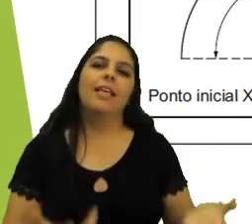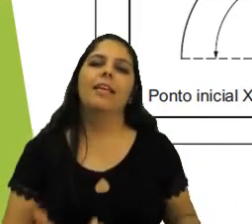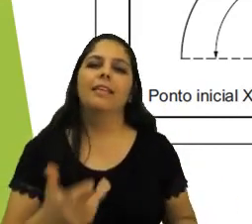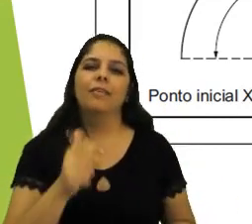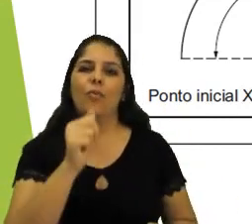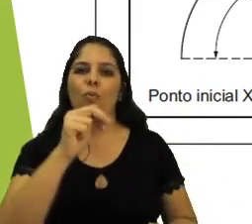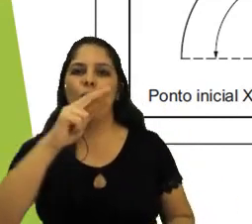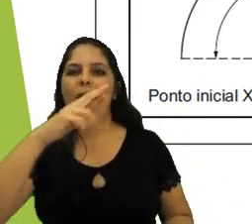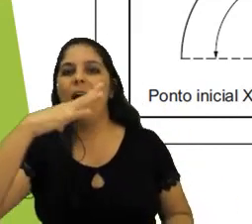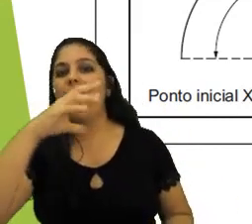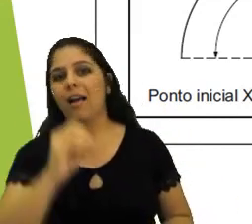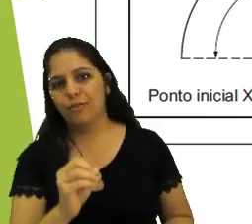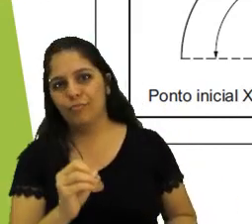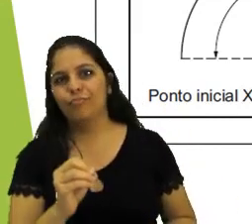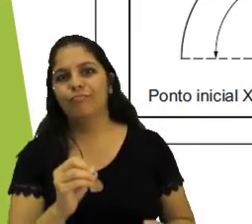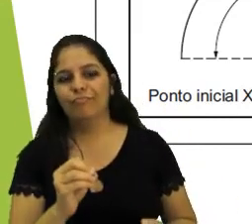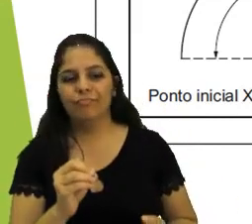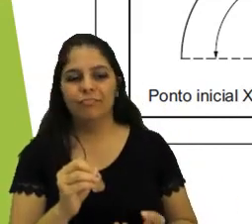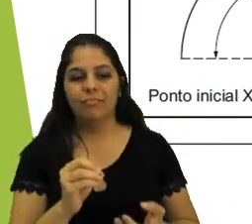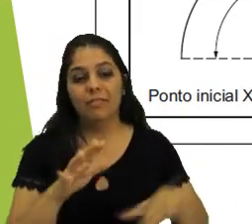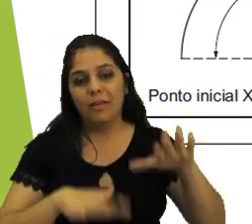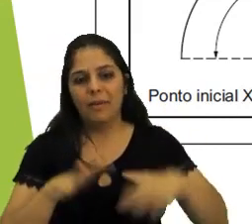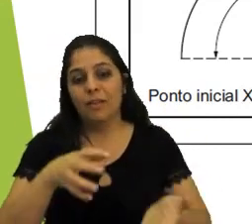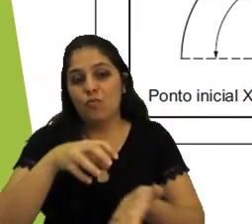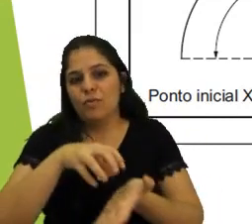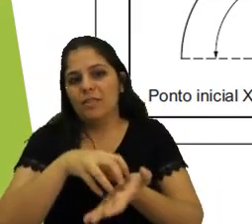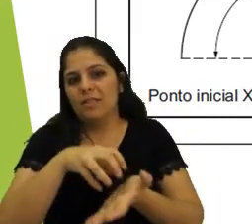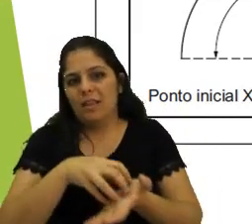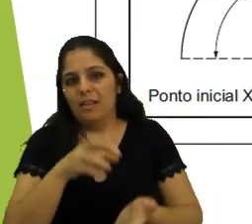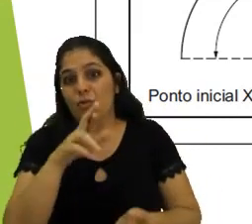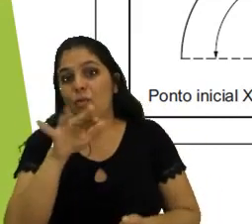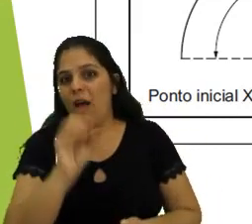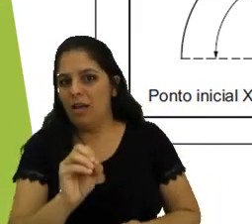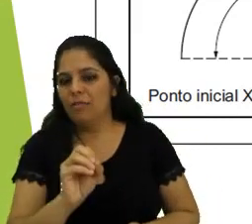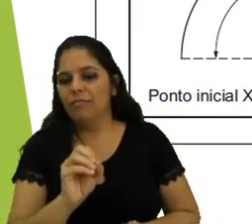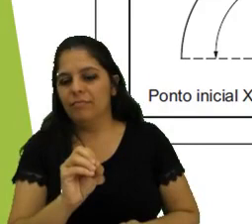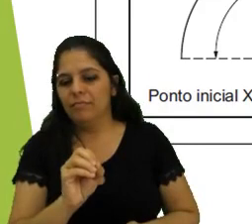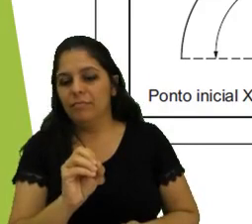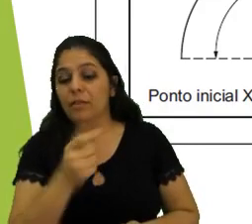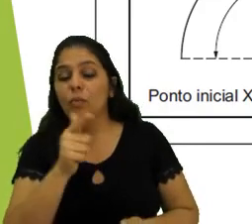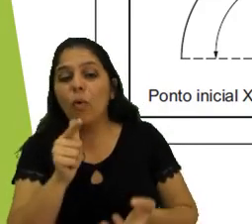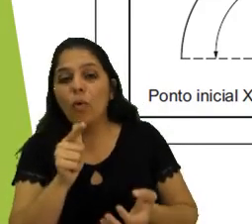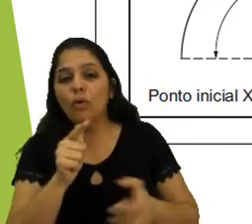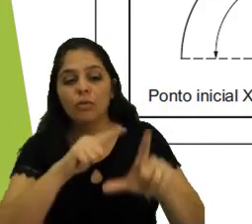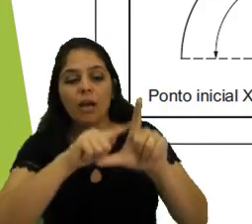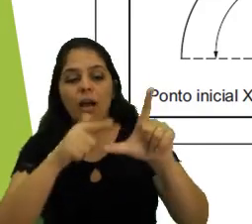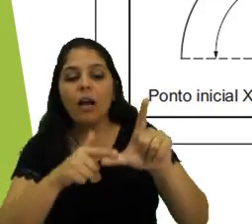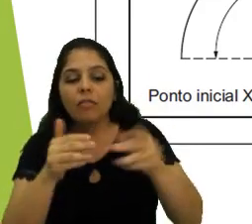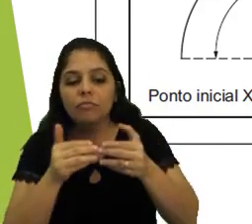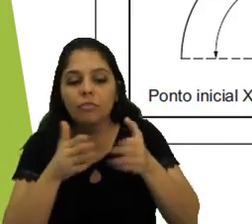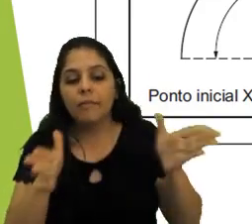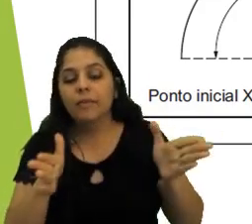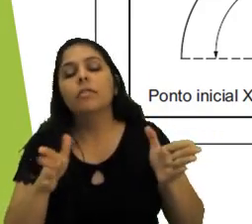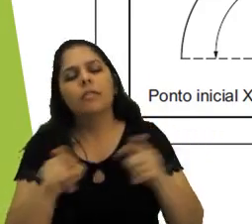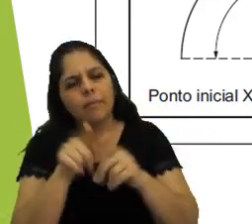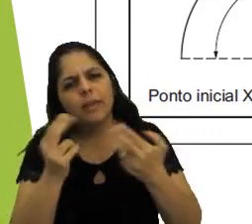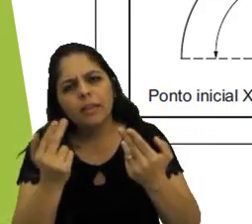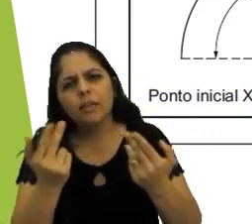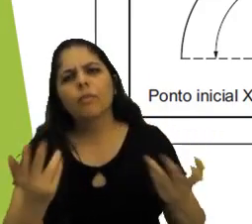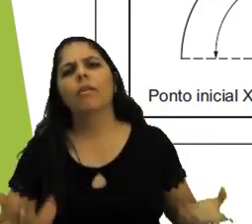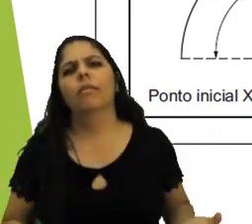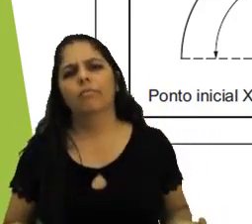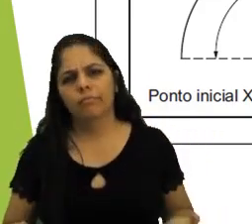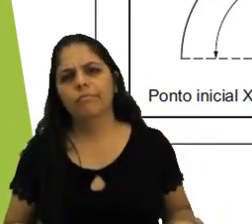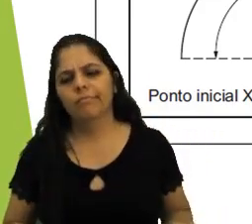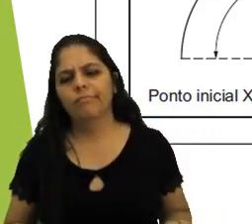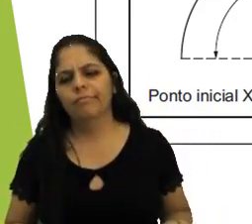centro do raio. E na indicação aqui, ângulo de abertura, também é a mesma coisa, né? Então,